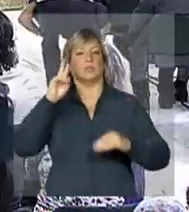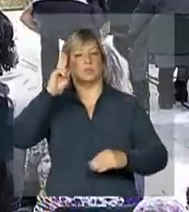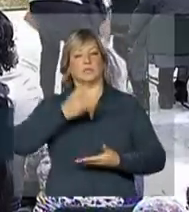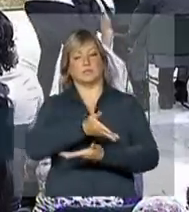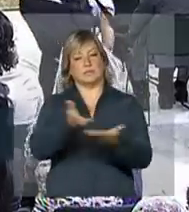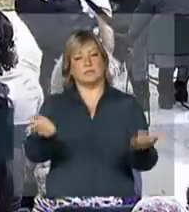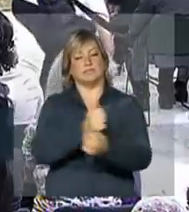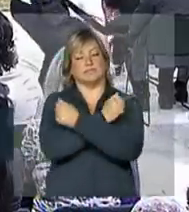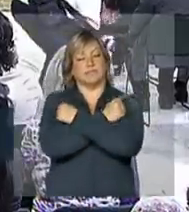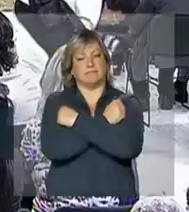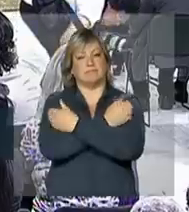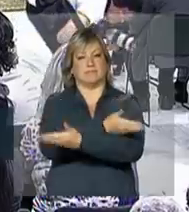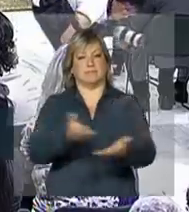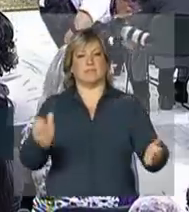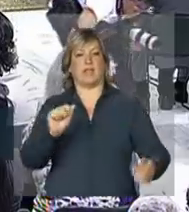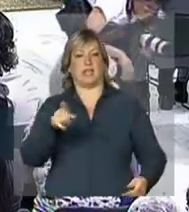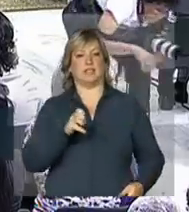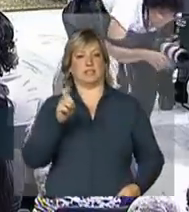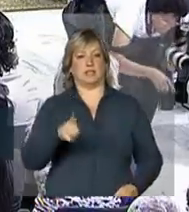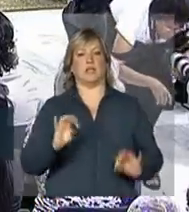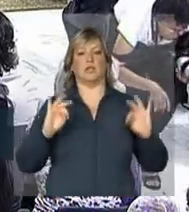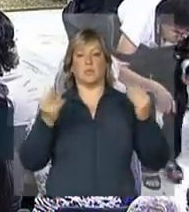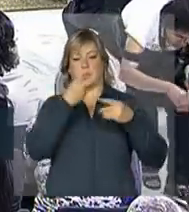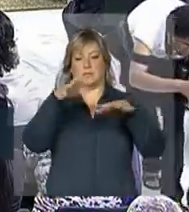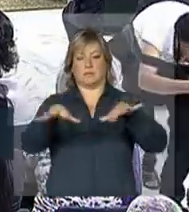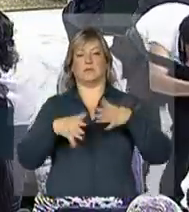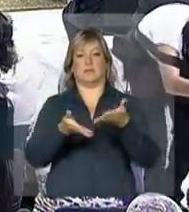Aché a todo o plenário aqui